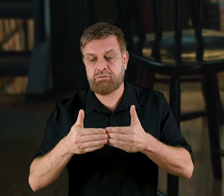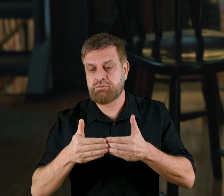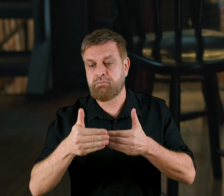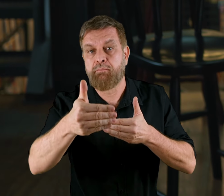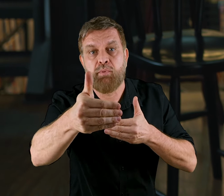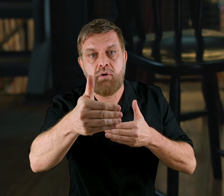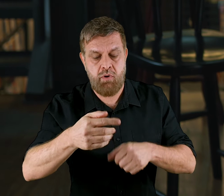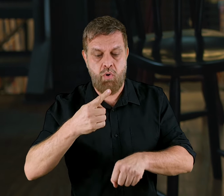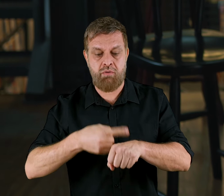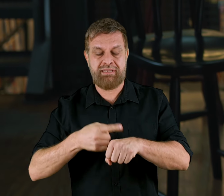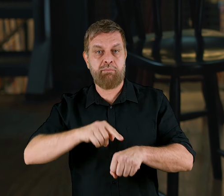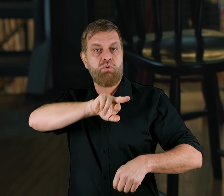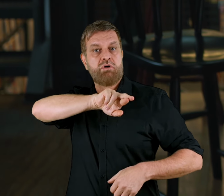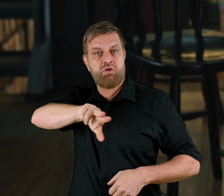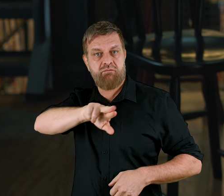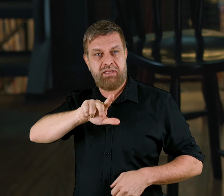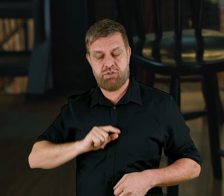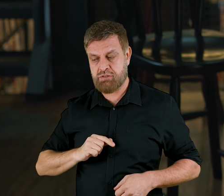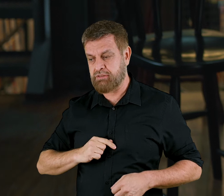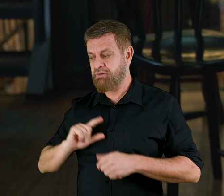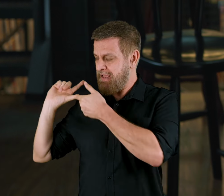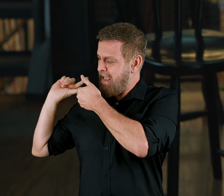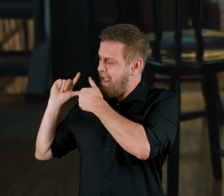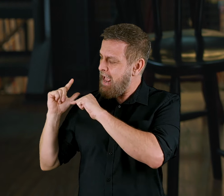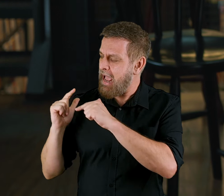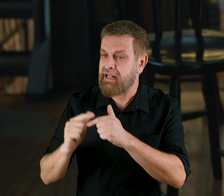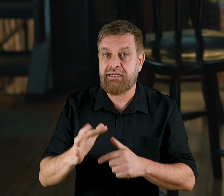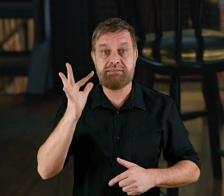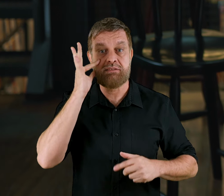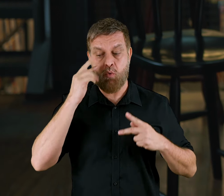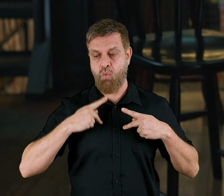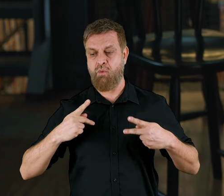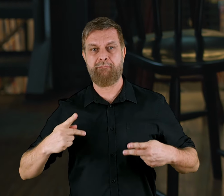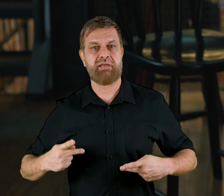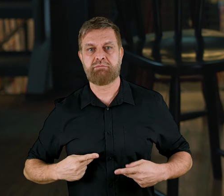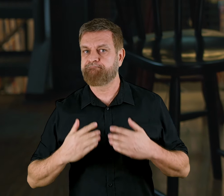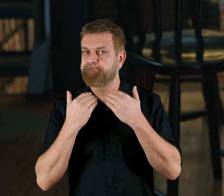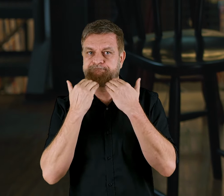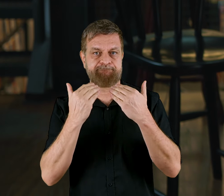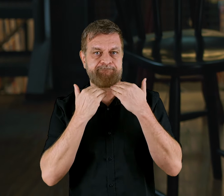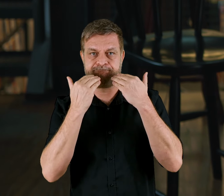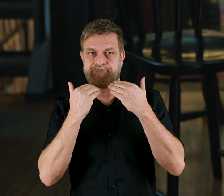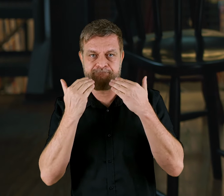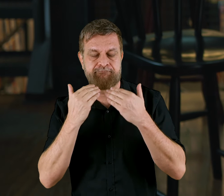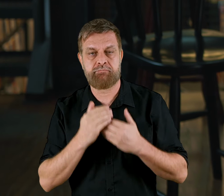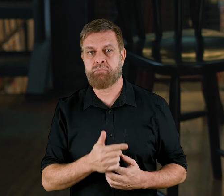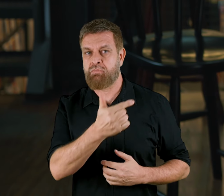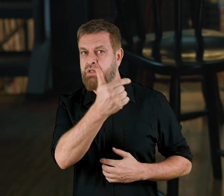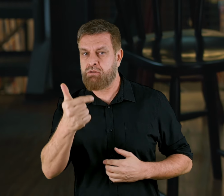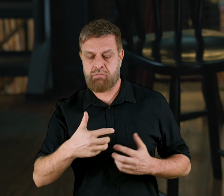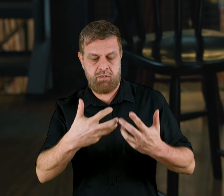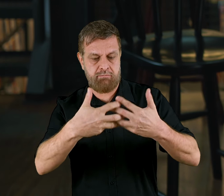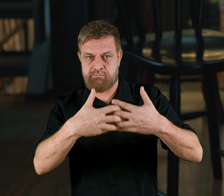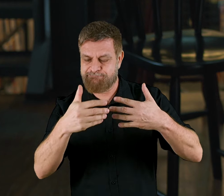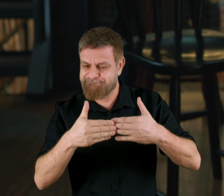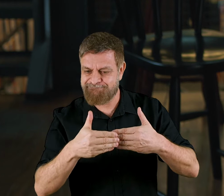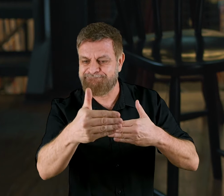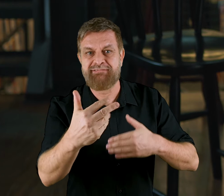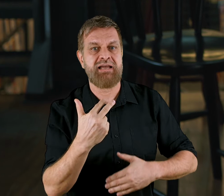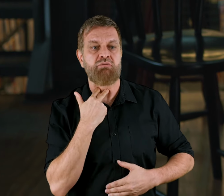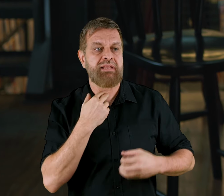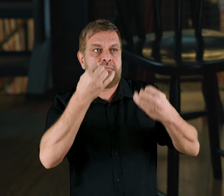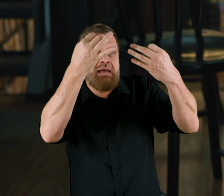num outro momento em que toda essa tradição do humanismo não tem sido e não está sendo mais suficiente